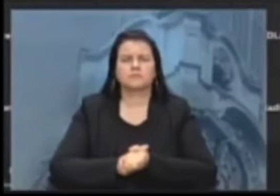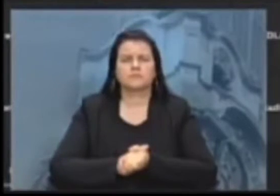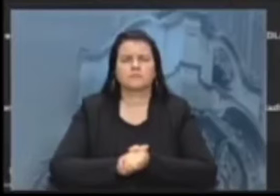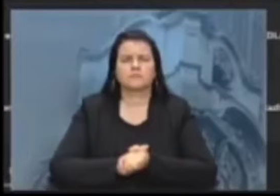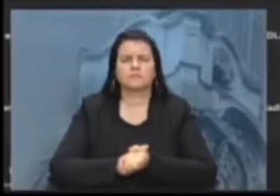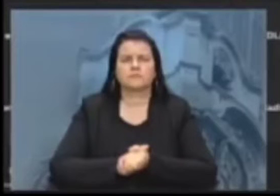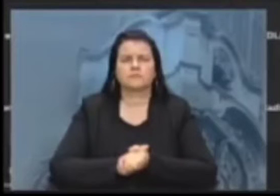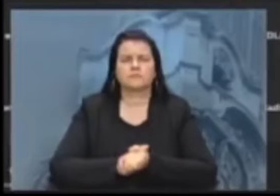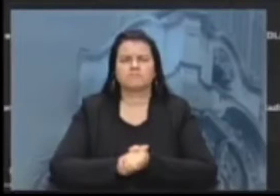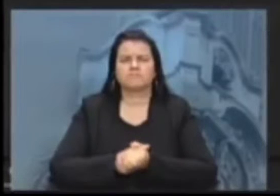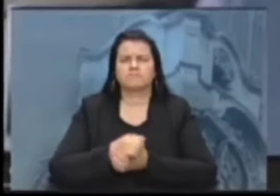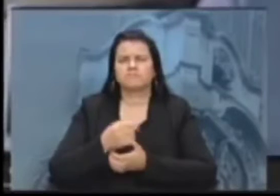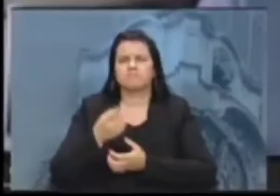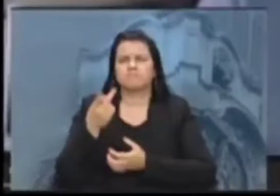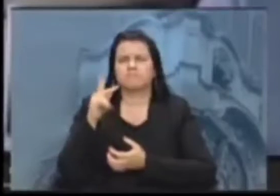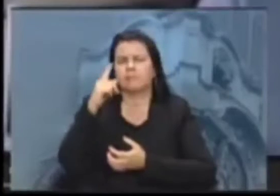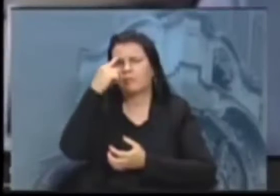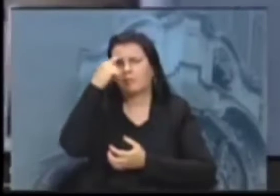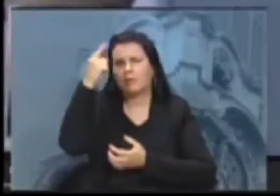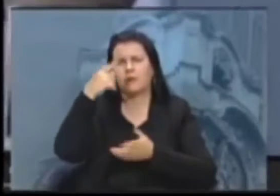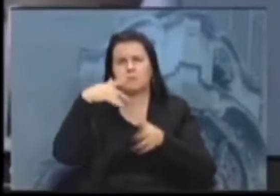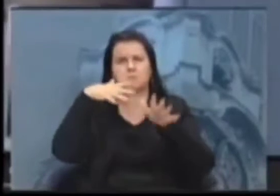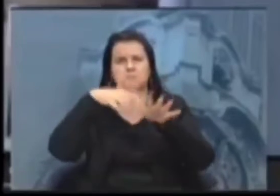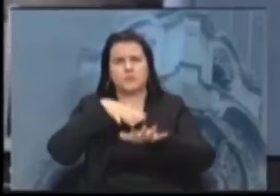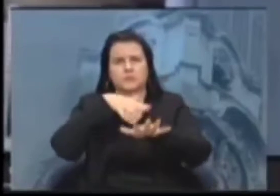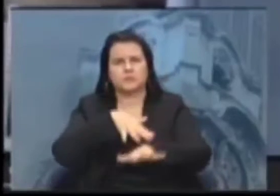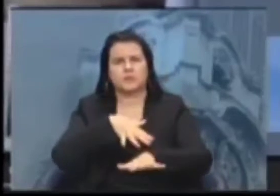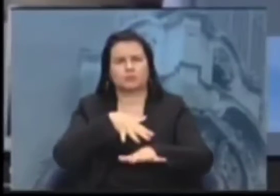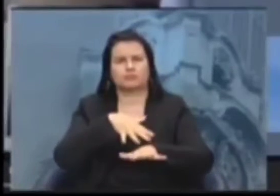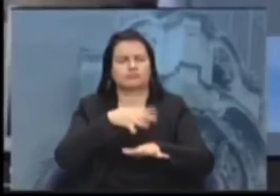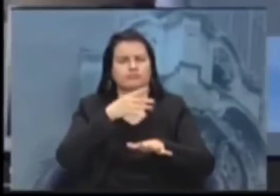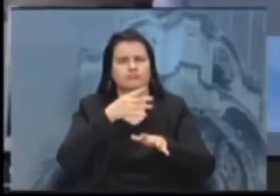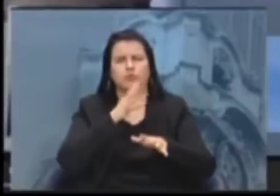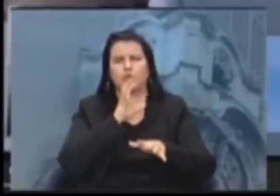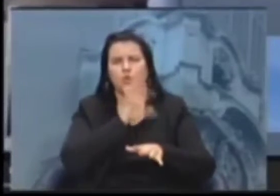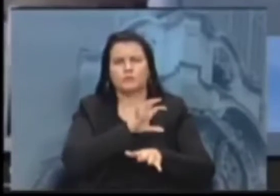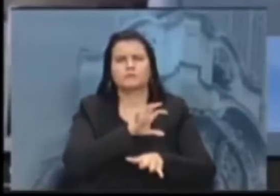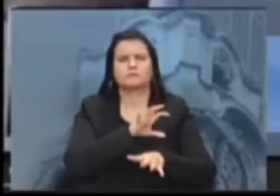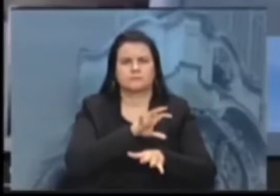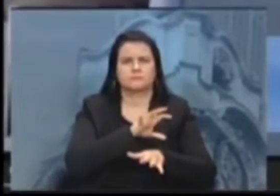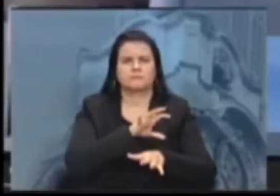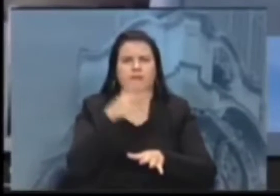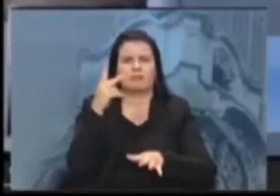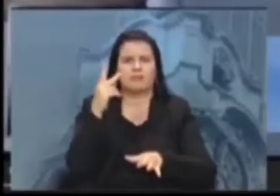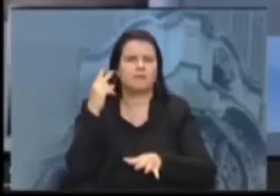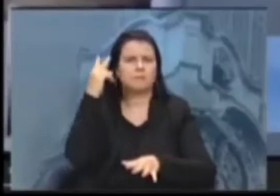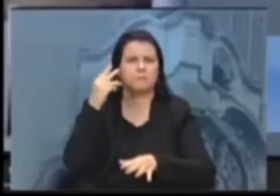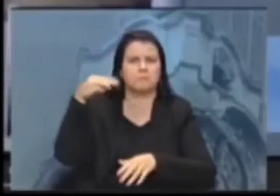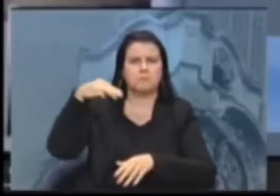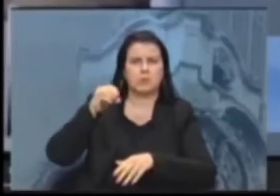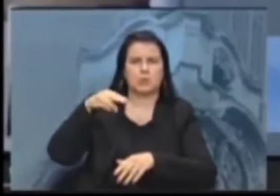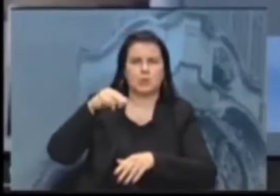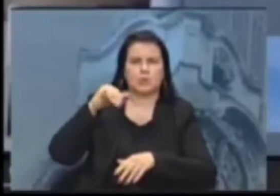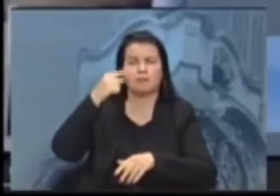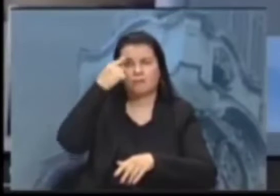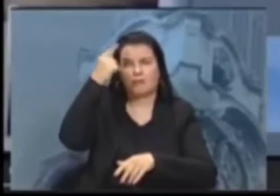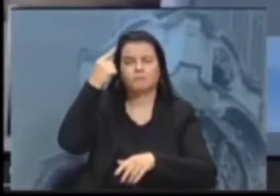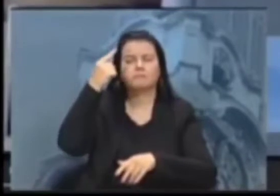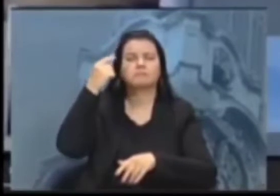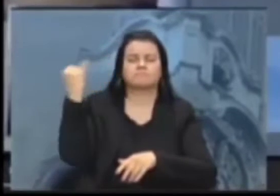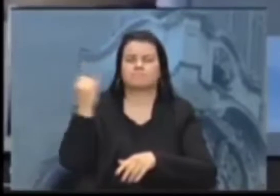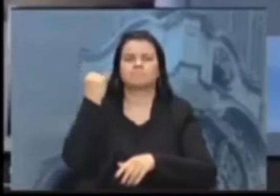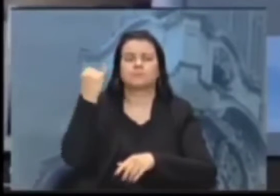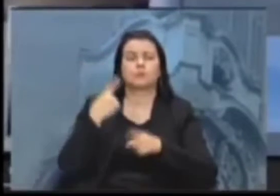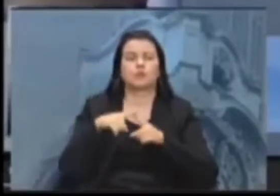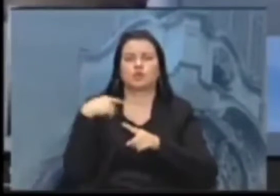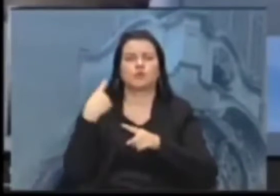Essa moção de repúdio da vereadora Mônica Leal, ela é muito relevante, porque nós